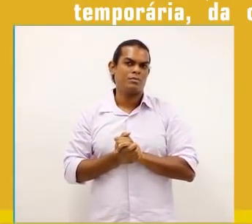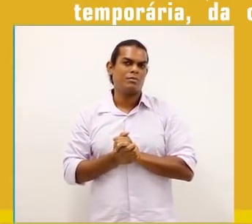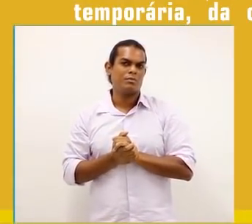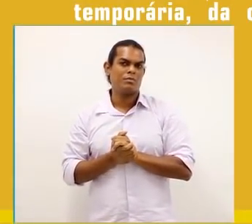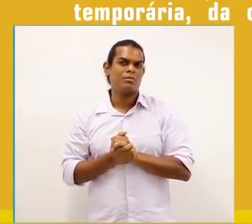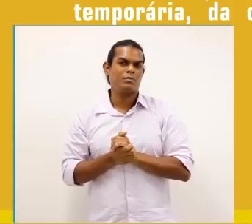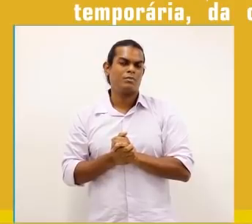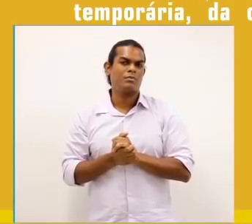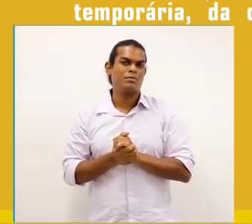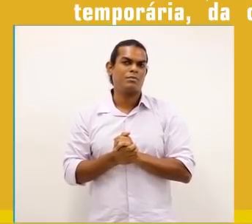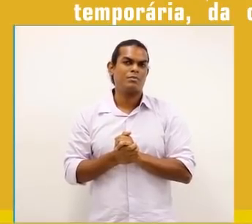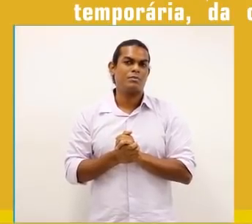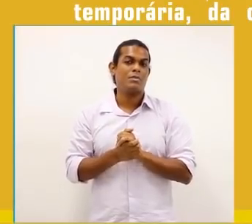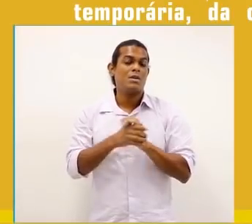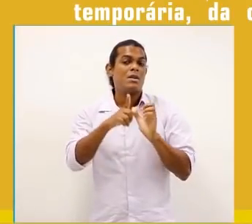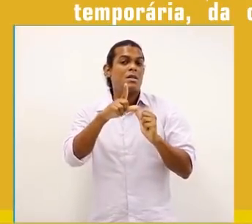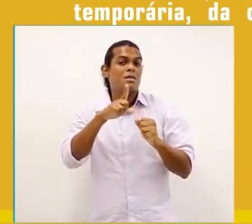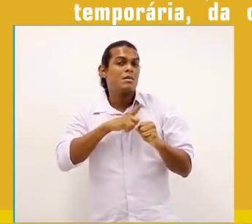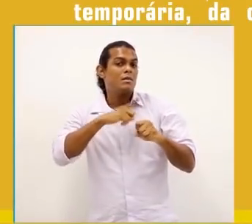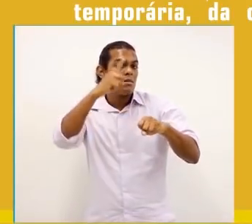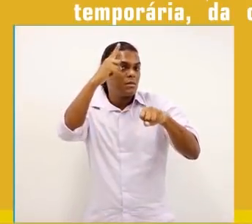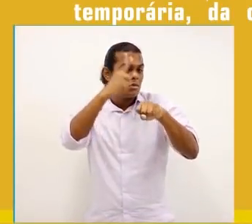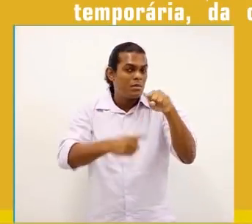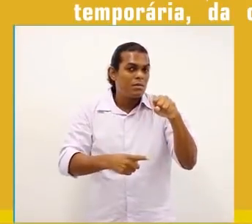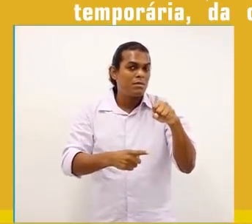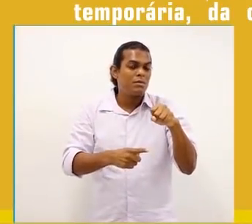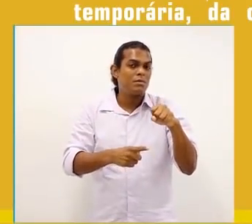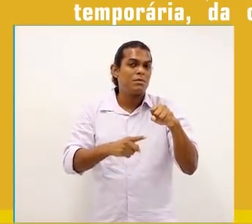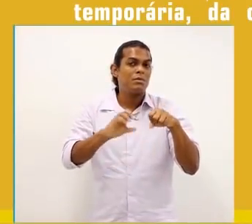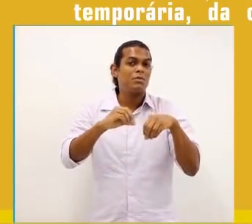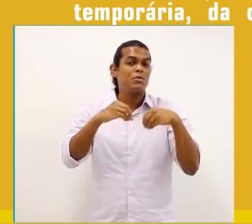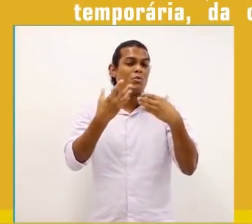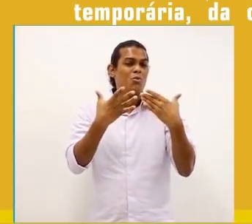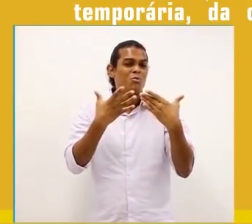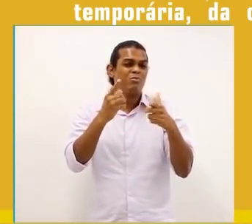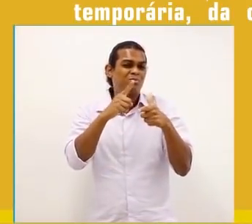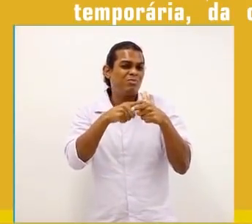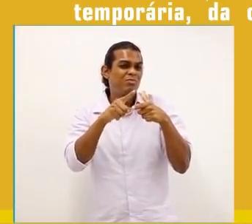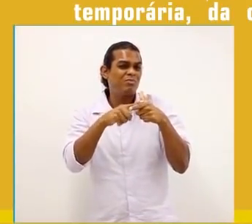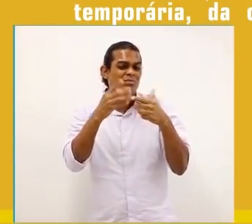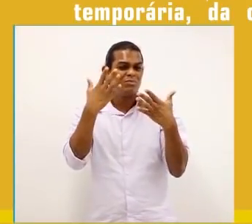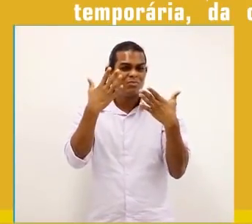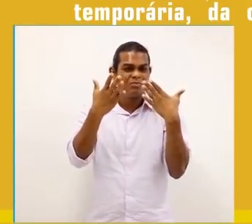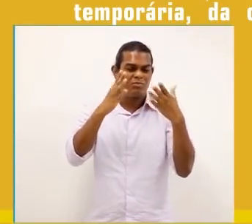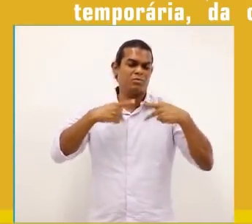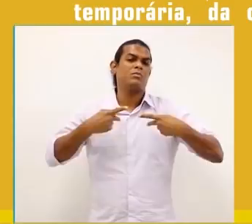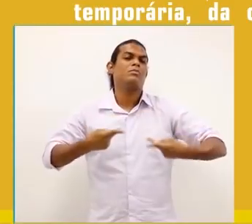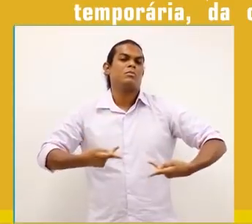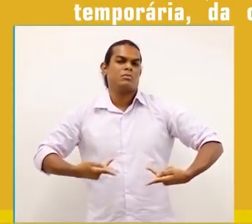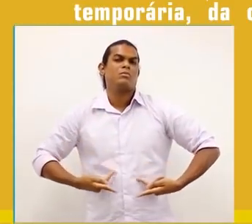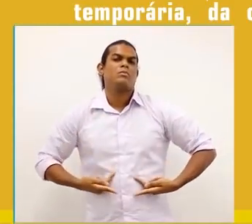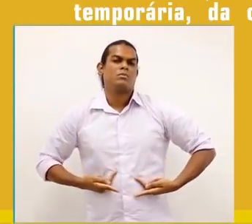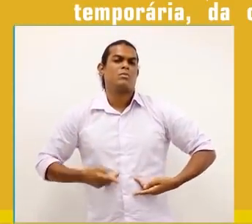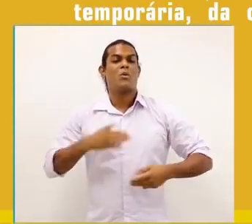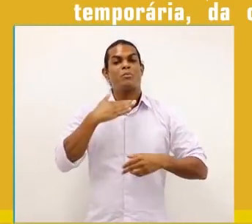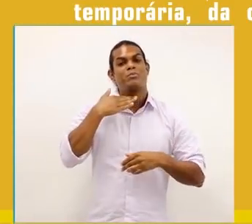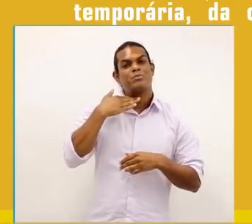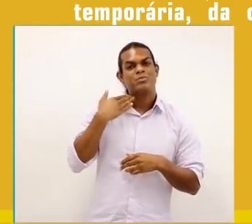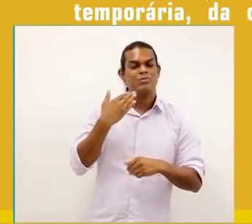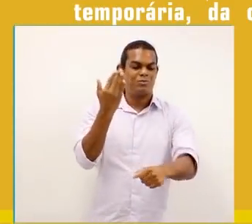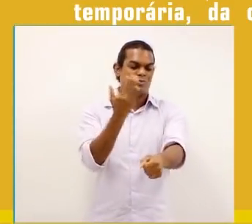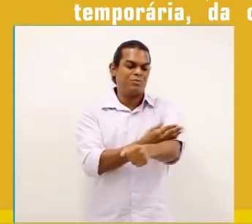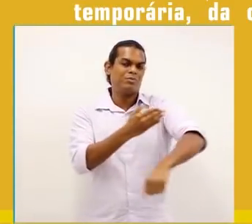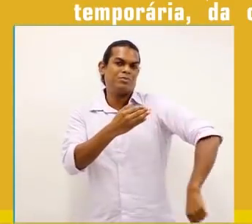previdenciários, provocando lesão corporal ou perturbação funcional, que cause a morte, a perda ou a